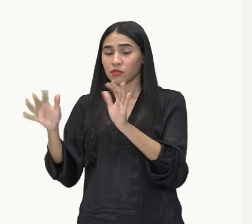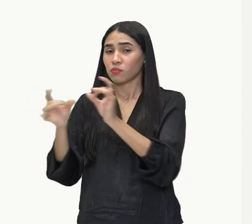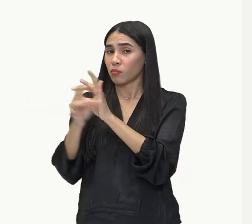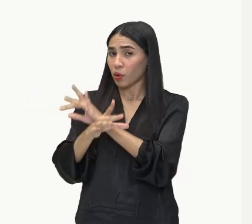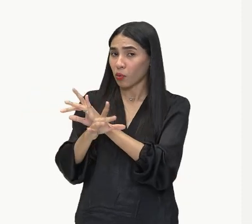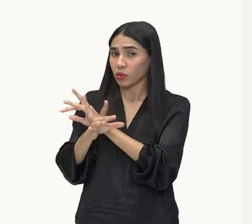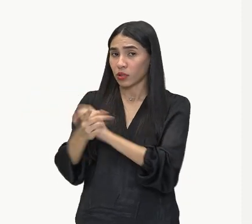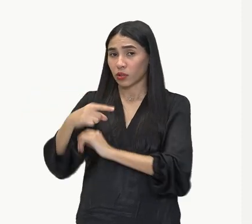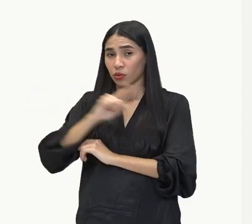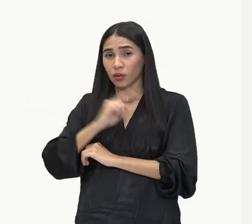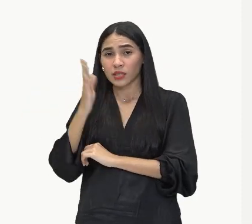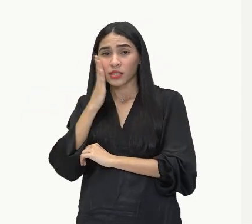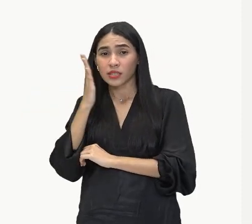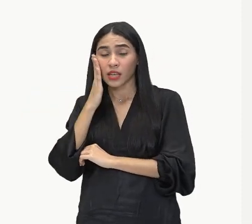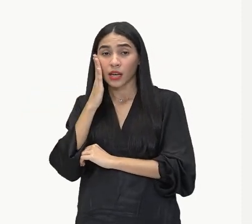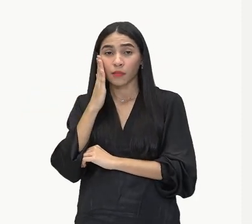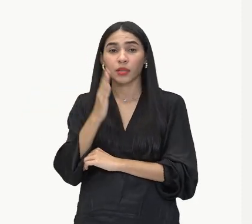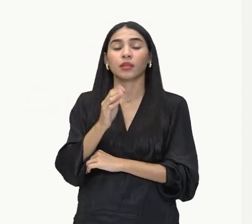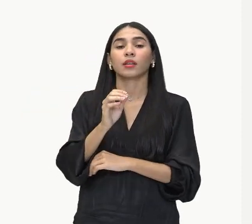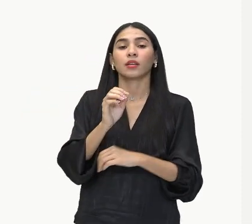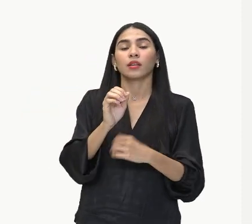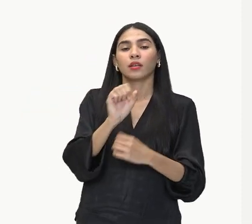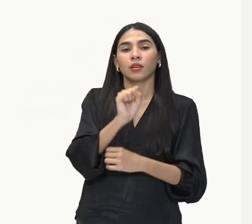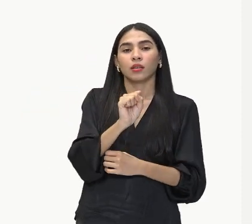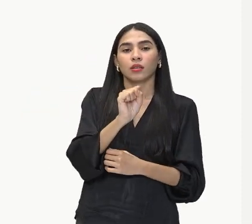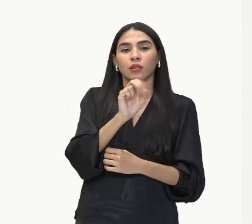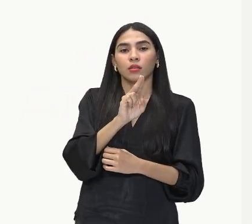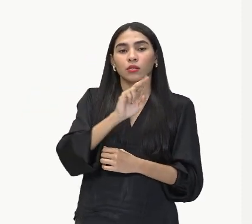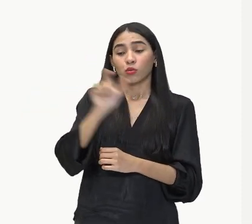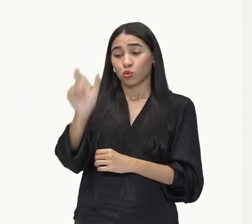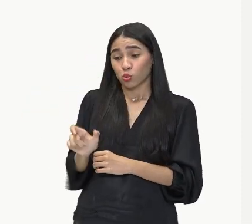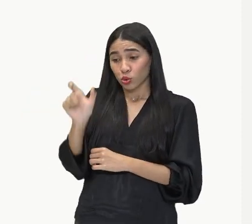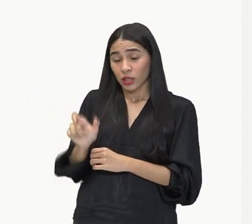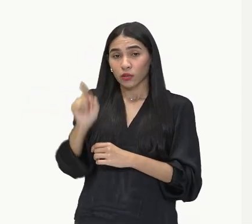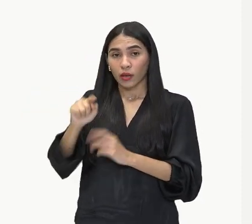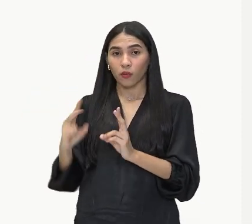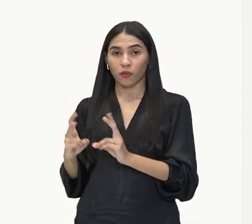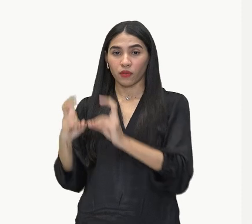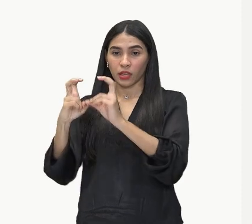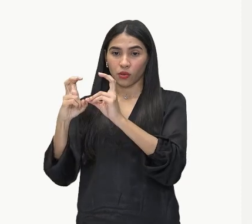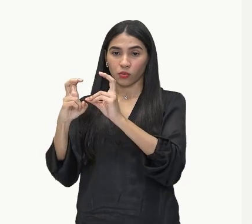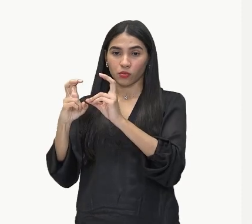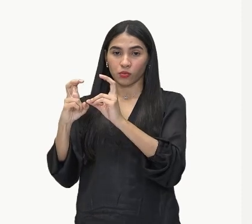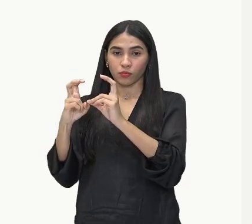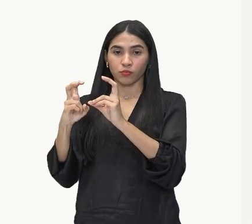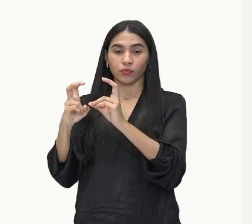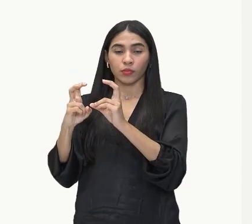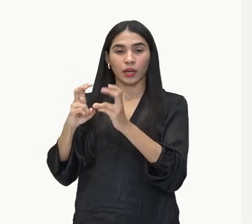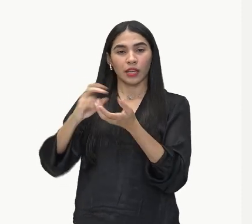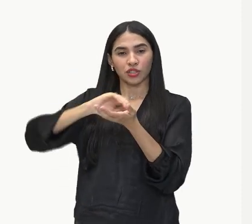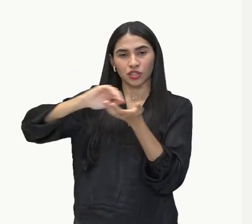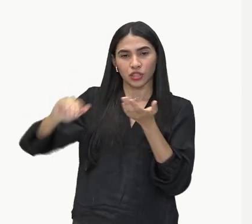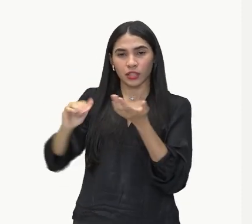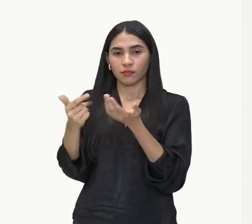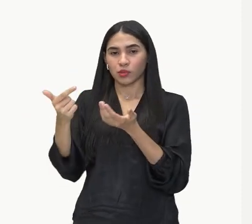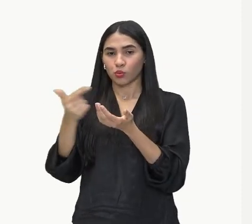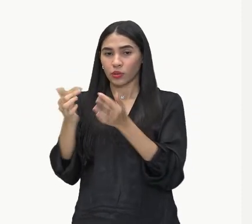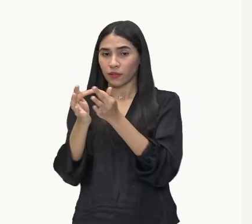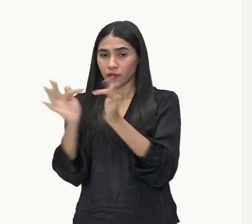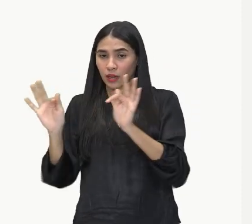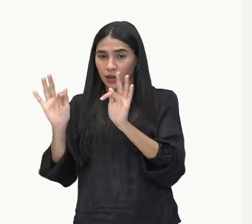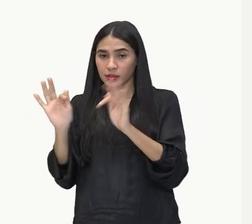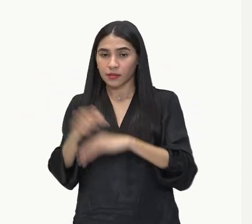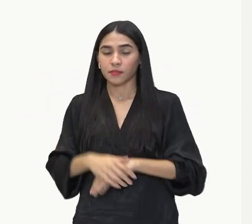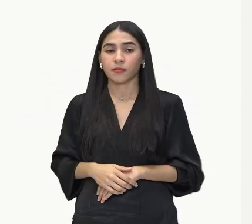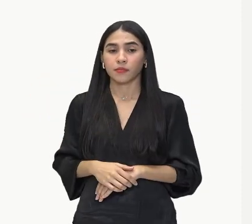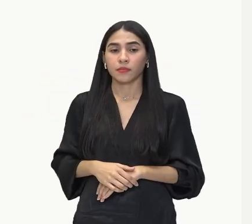já sabe que o sujeito é o vírus, porque já foi mencionado na primeira oração, então ele é omitido na segunda para evitar repetição, mas a gente